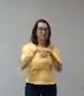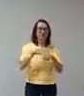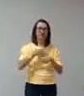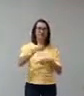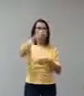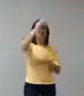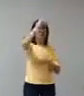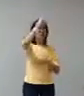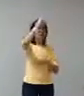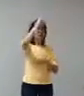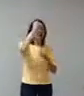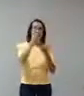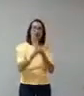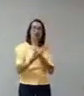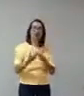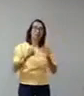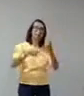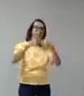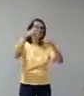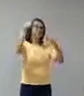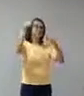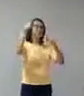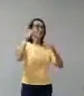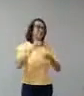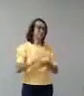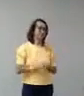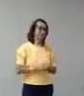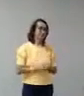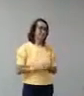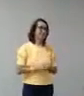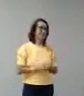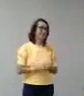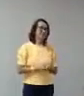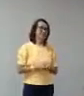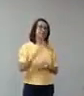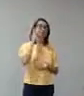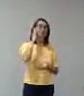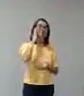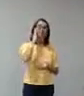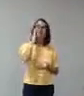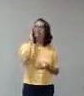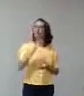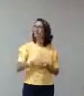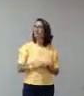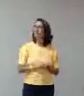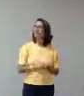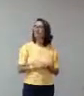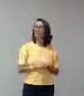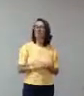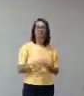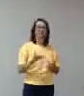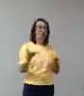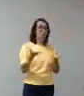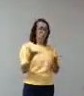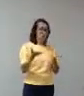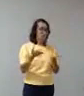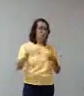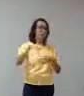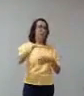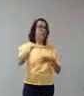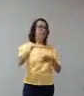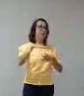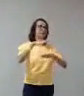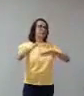como é que funcionava a mitocôndria. E sabe, hoje é da área de matemática computacional